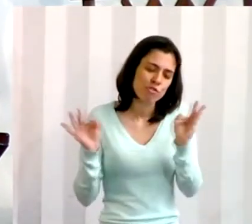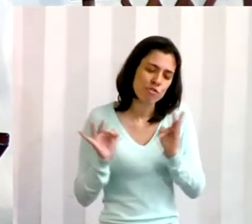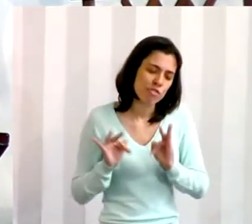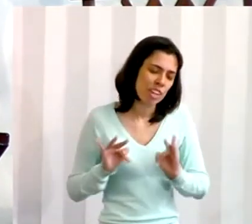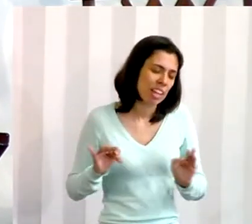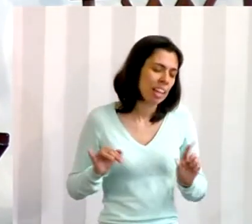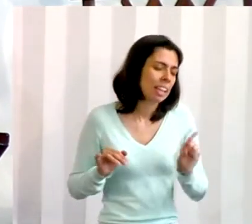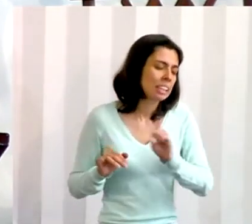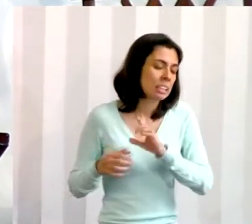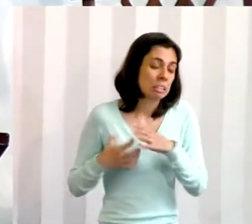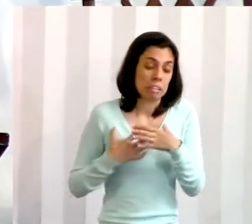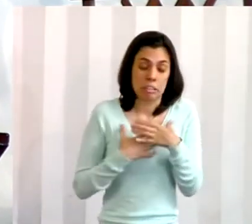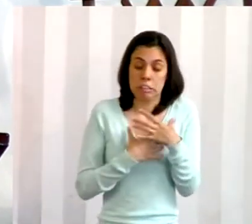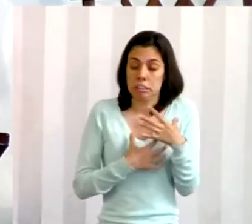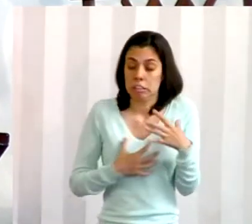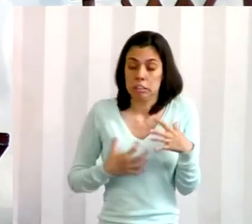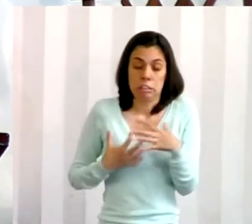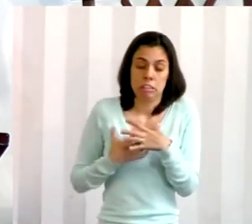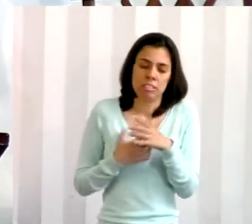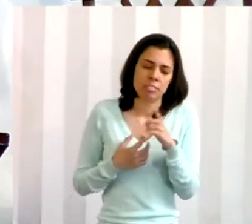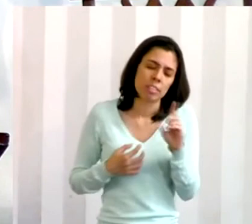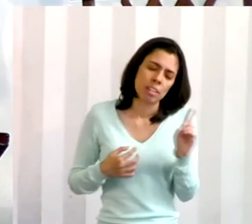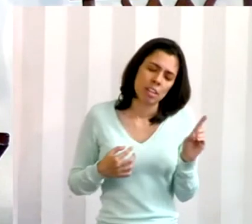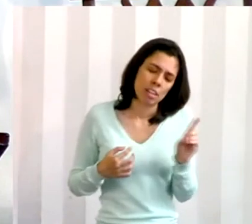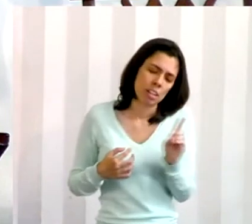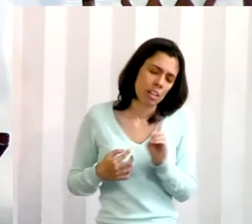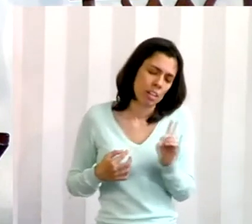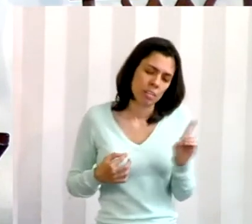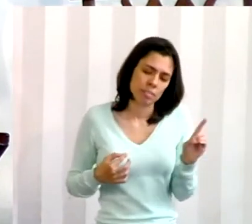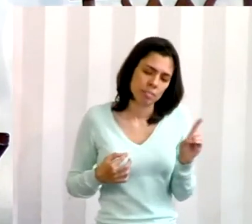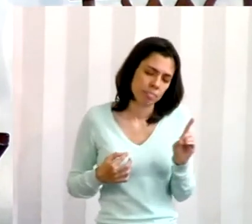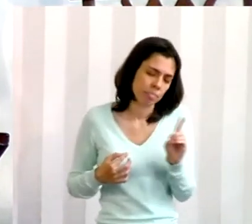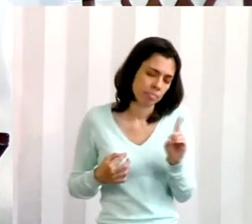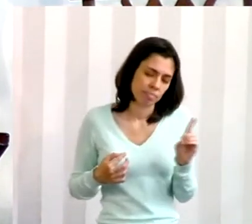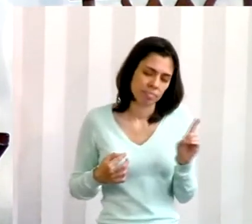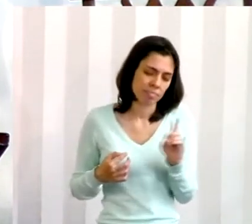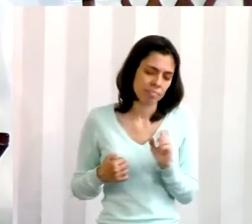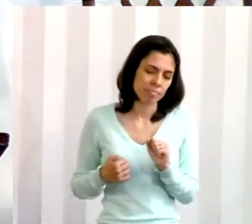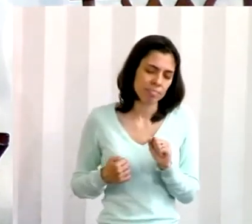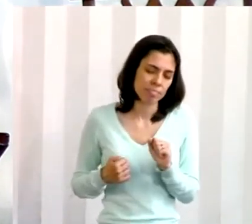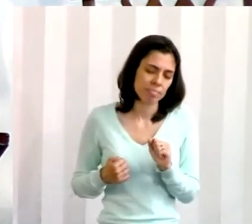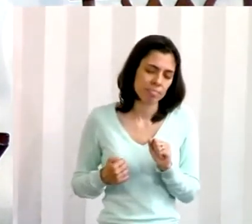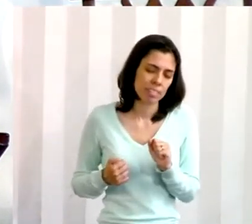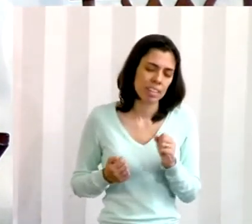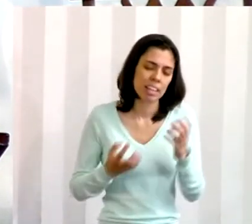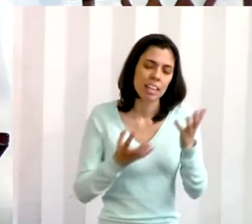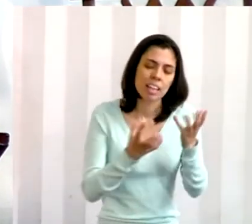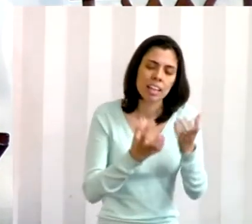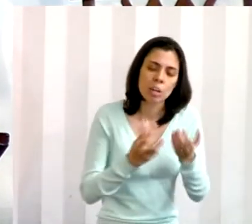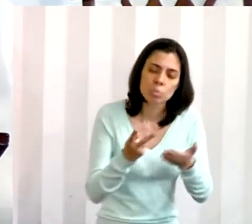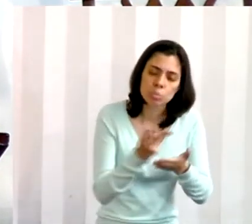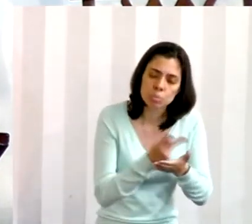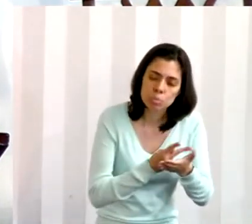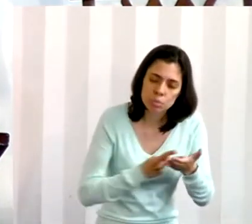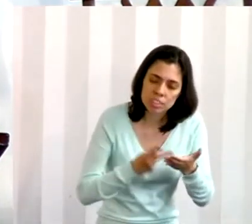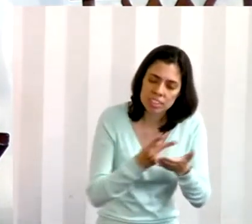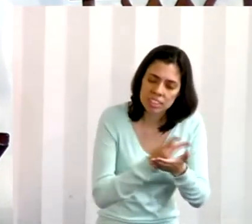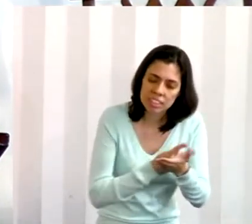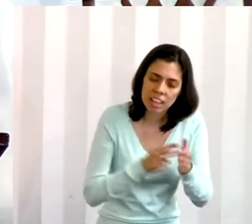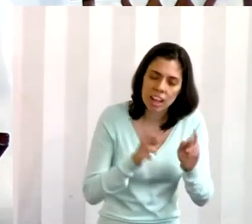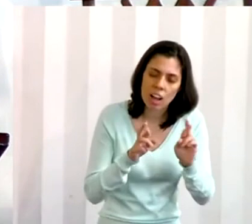ansiosos, porque a Tua palavra diz que nós não devemos andar ansiosos e que devemos buscar as Tuas coisas, as coisas do Teu